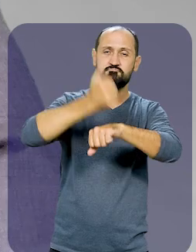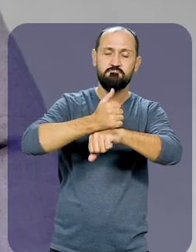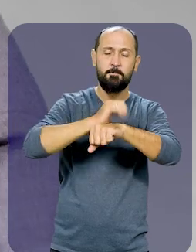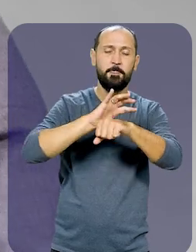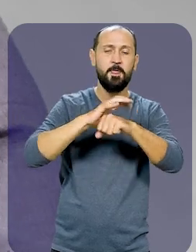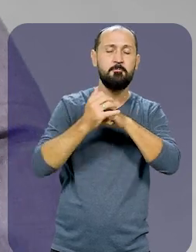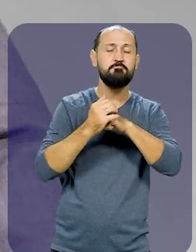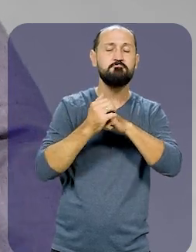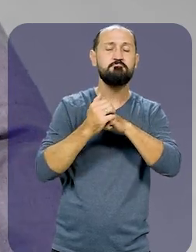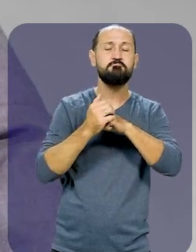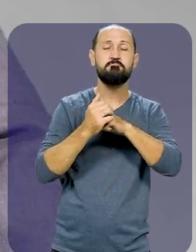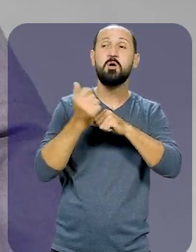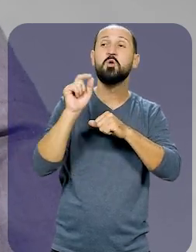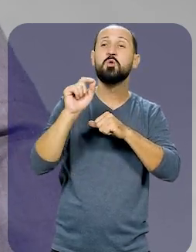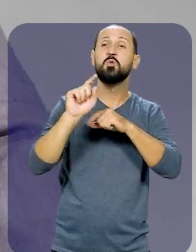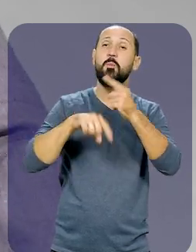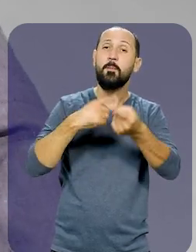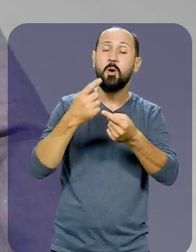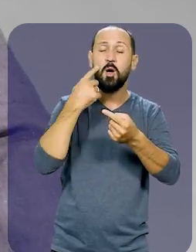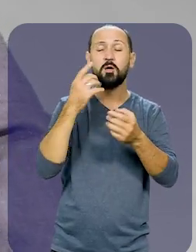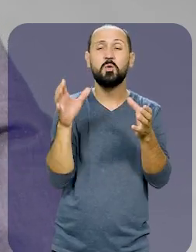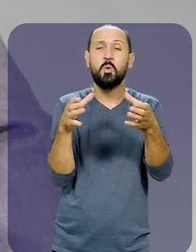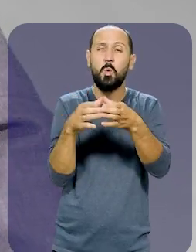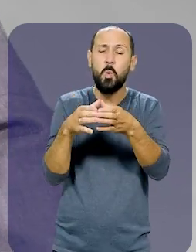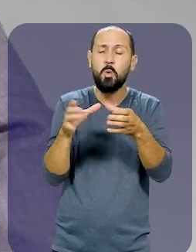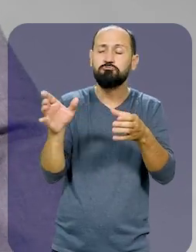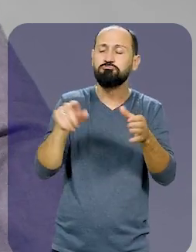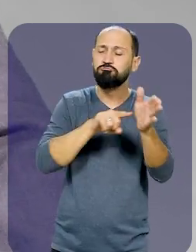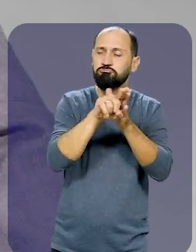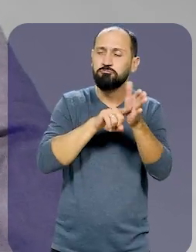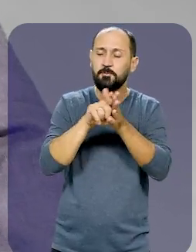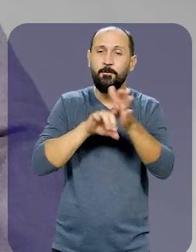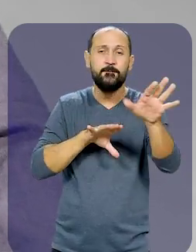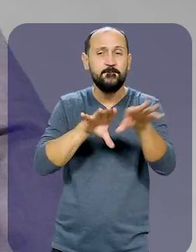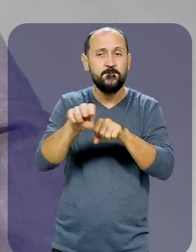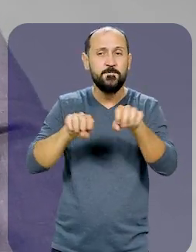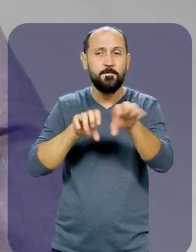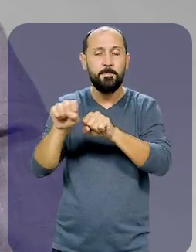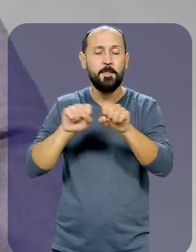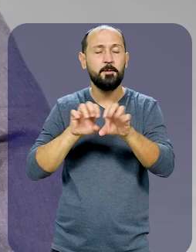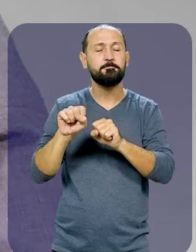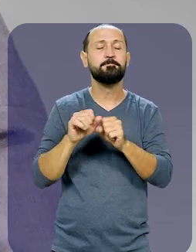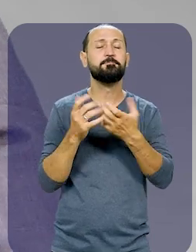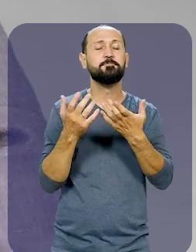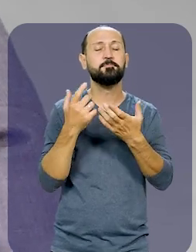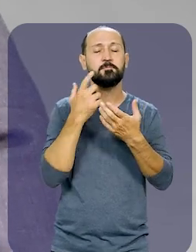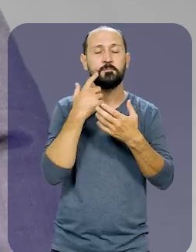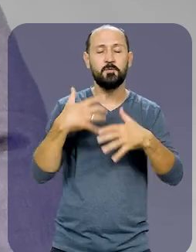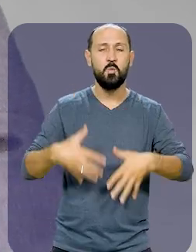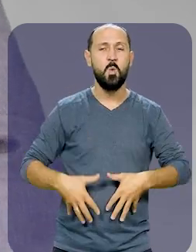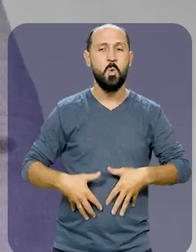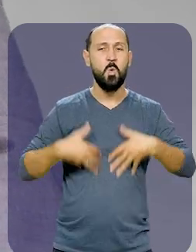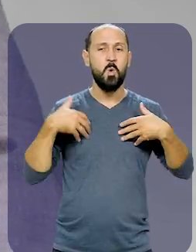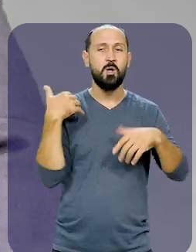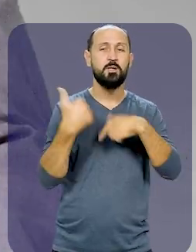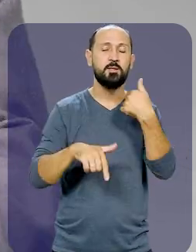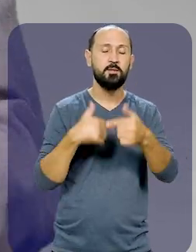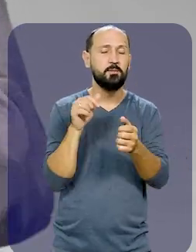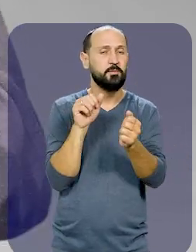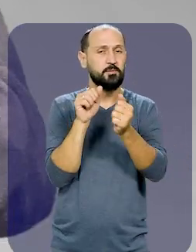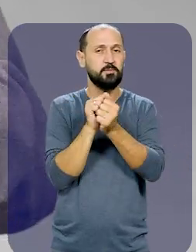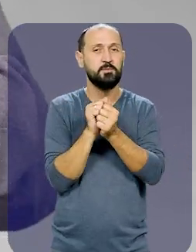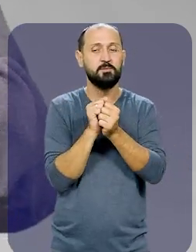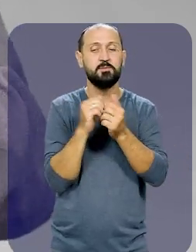no Brasil, e ele reuniu um grupo grande de formação em pós-Covid, tem muita honra de trabalhar com o Guilherme,